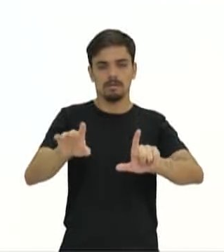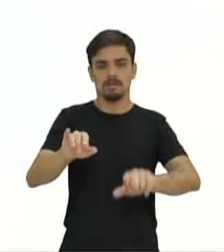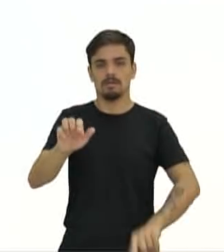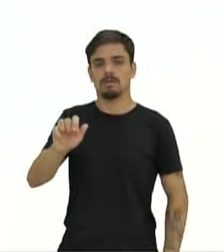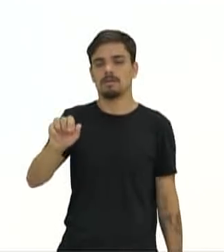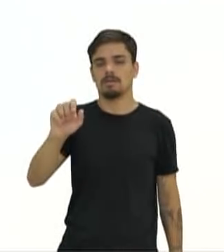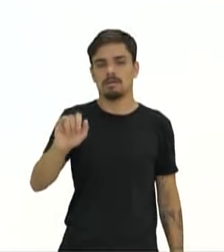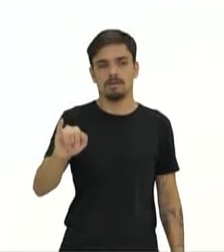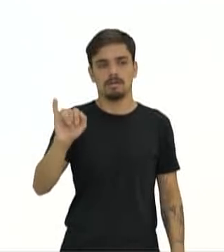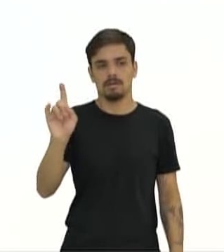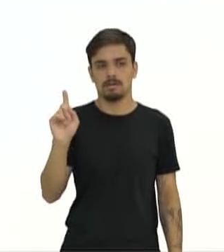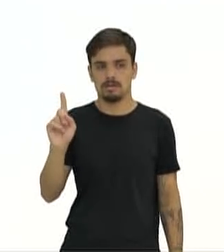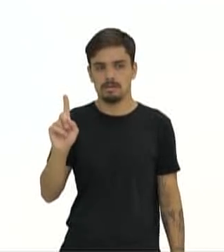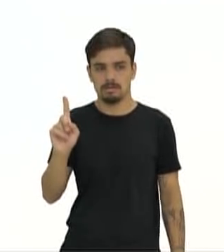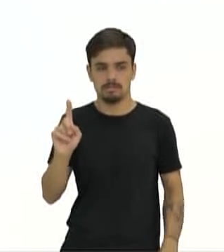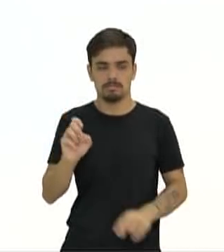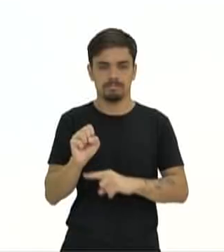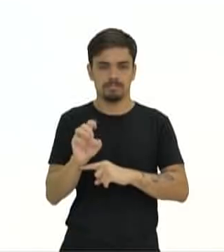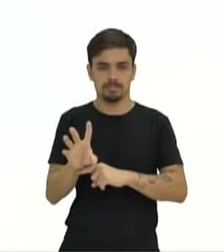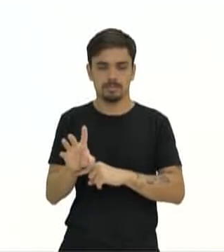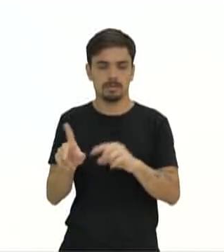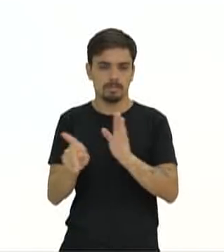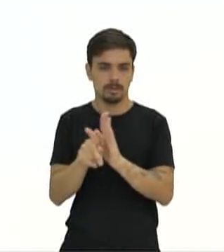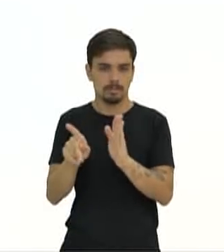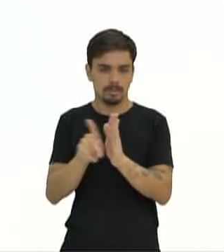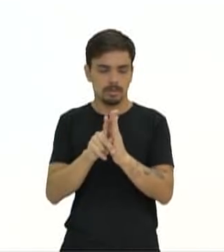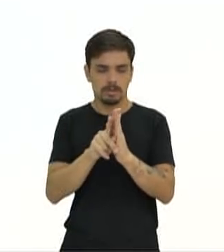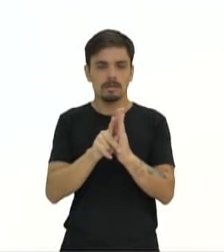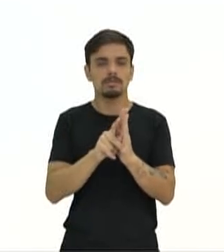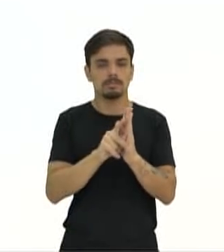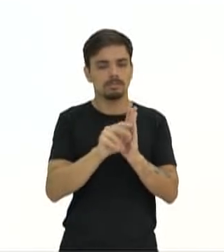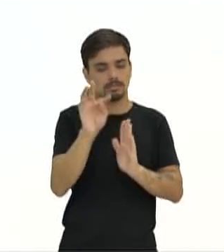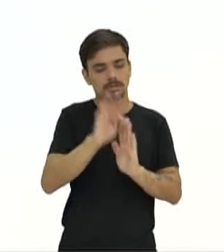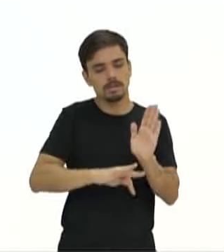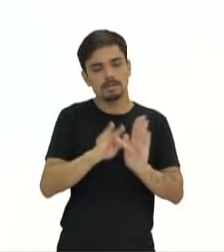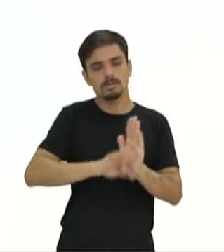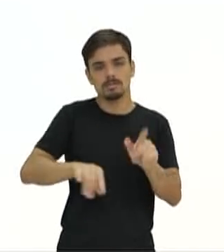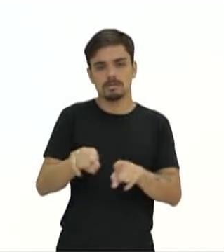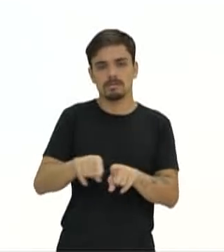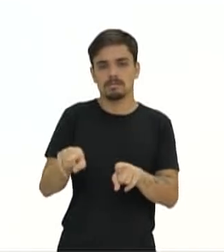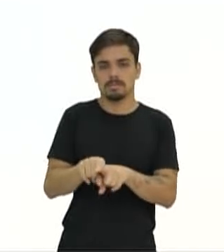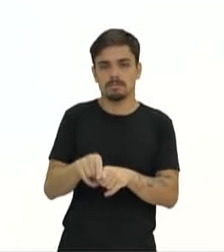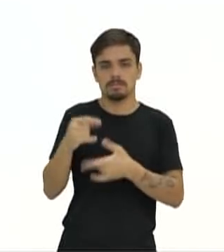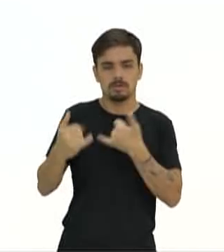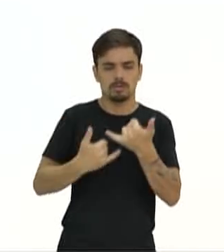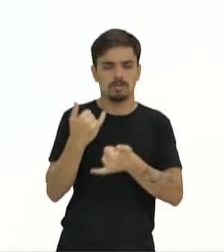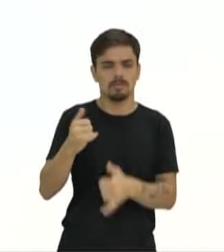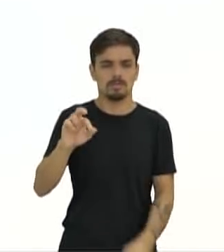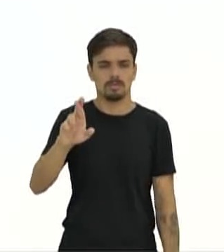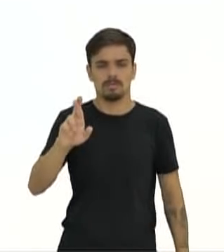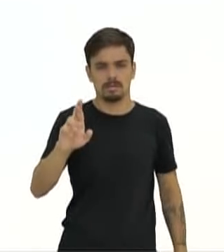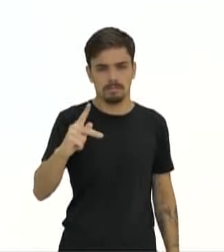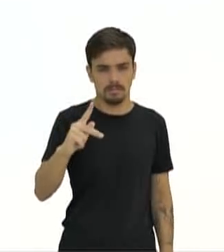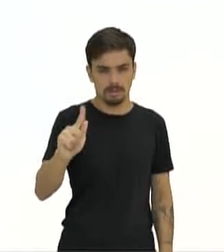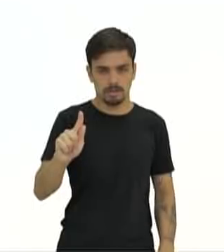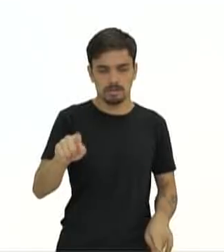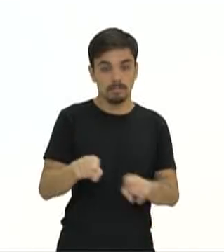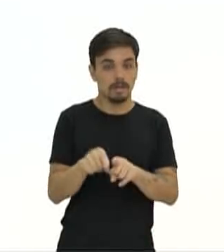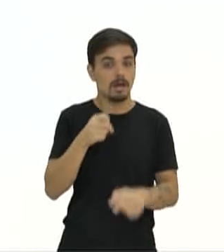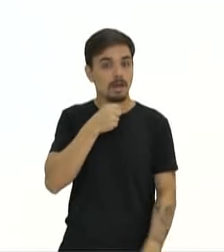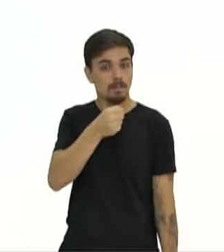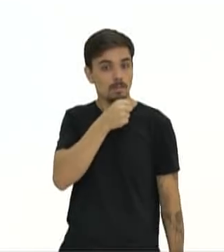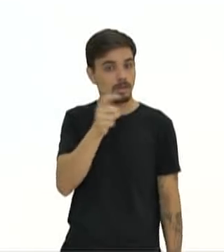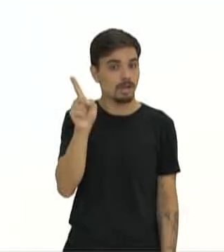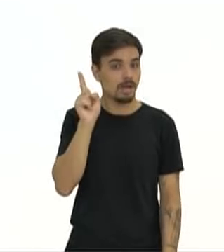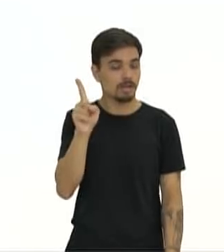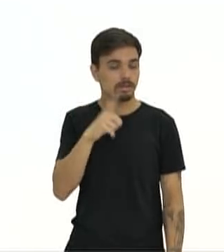AI Dungeon, projetada para gerar textos para um jogo de RPG. A reportagem da Gazeta do Povo